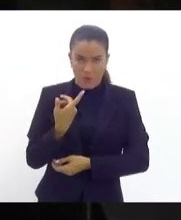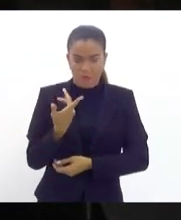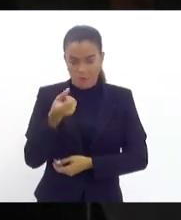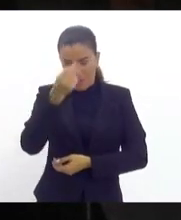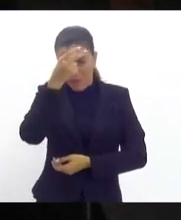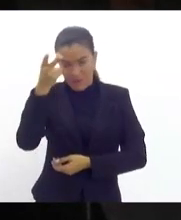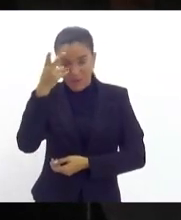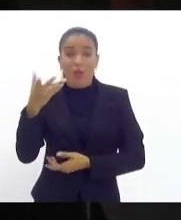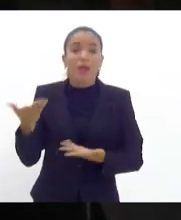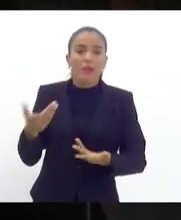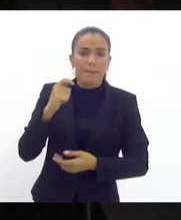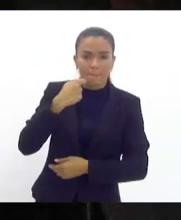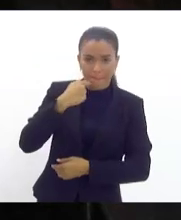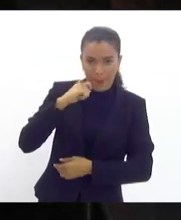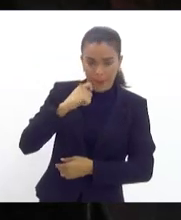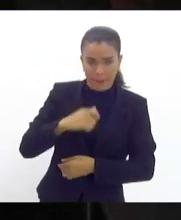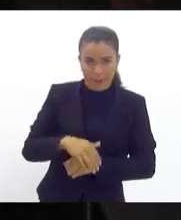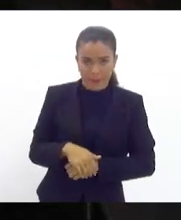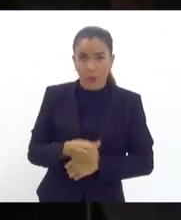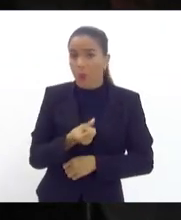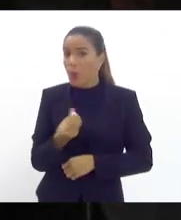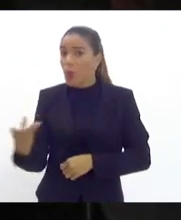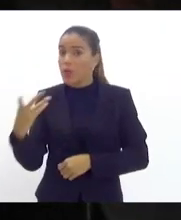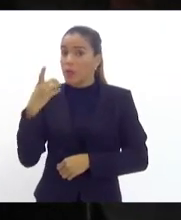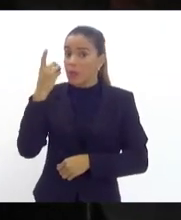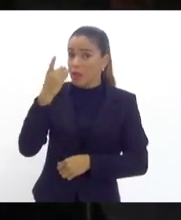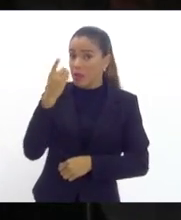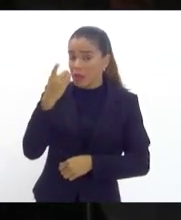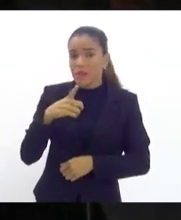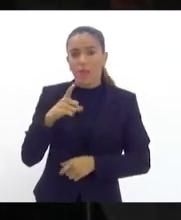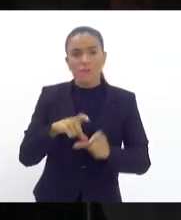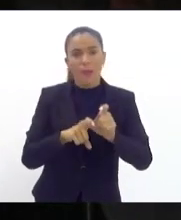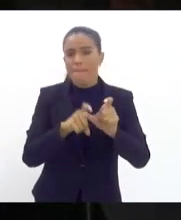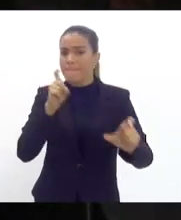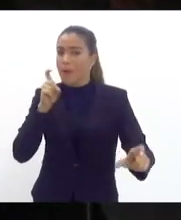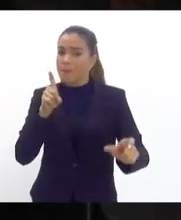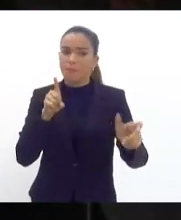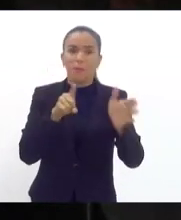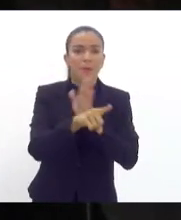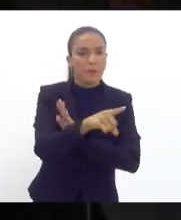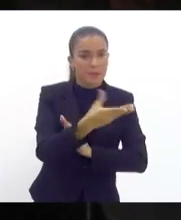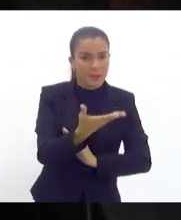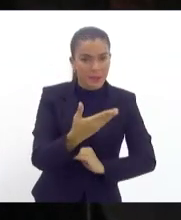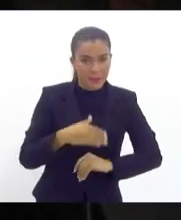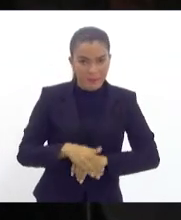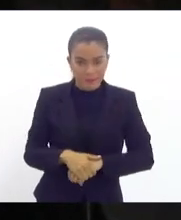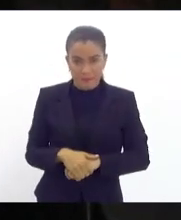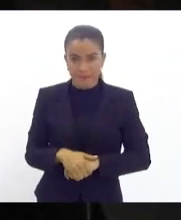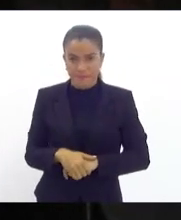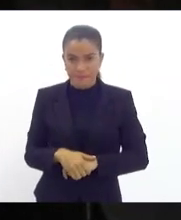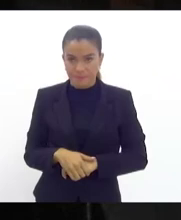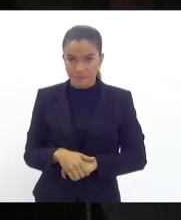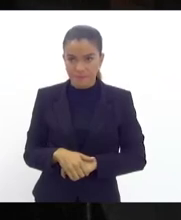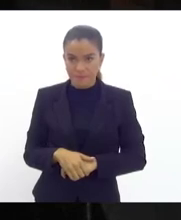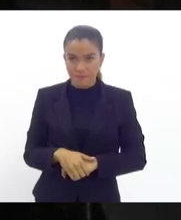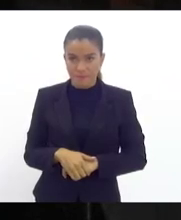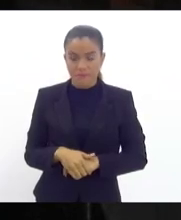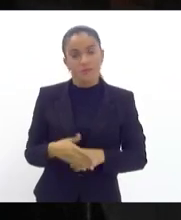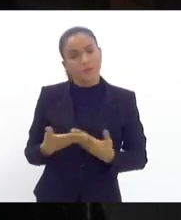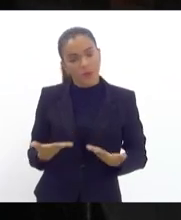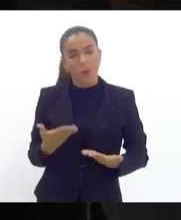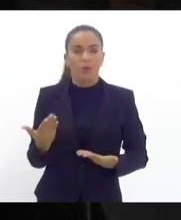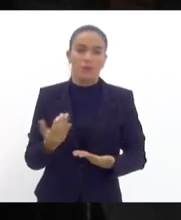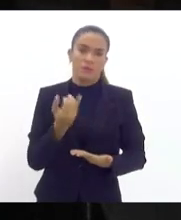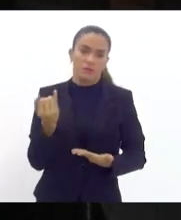vereadores quanto dos deputados têm Independência necessária para fazer essa pergunta então